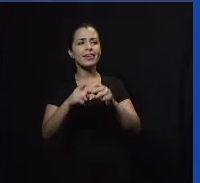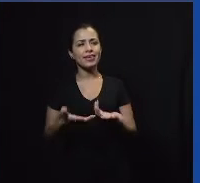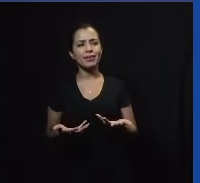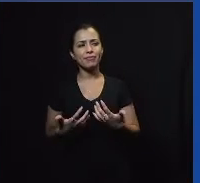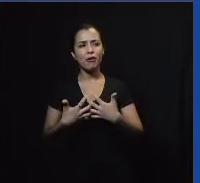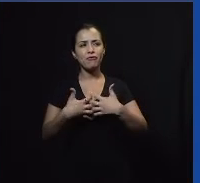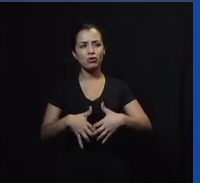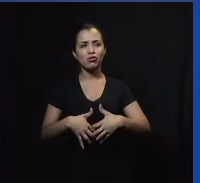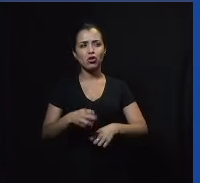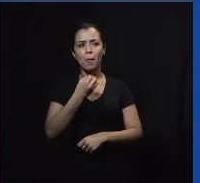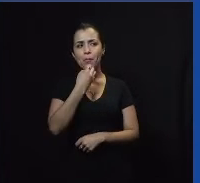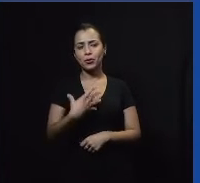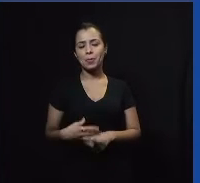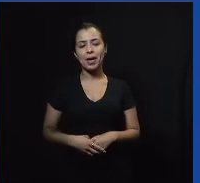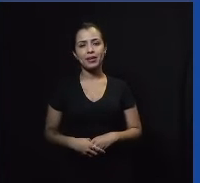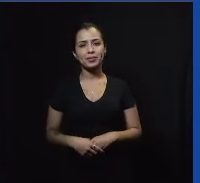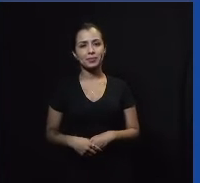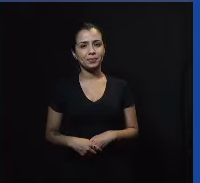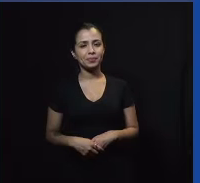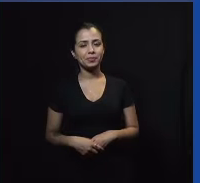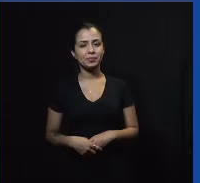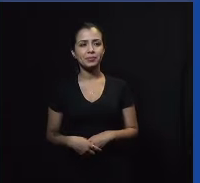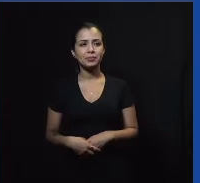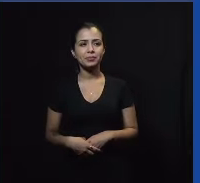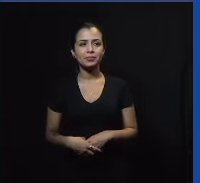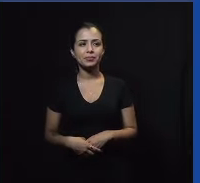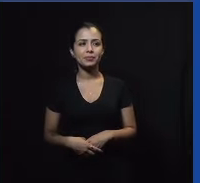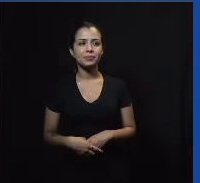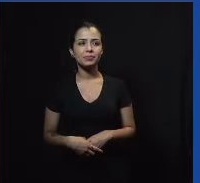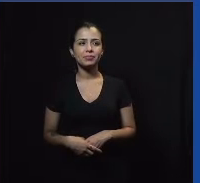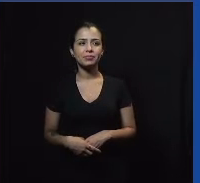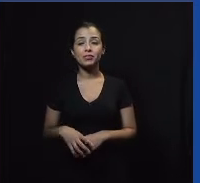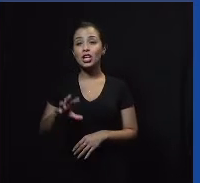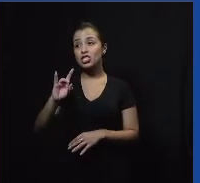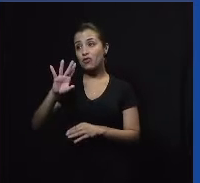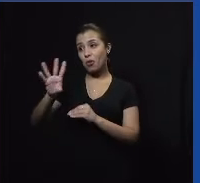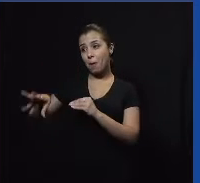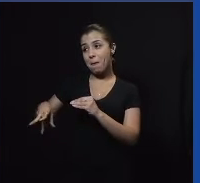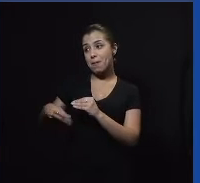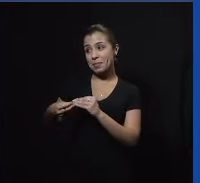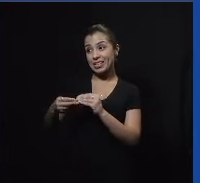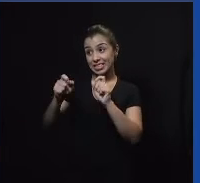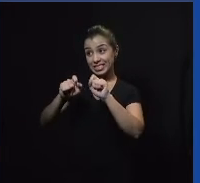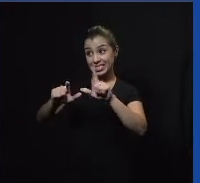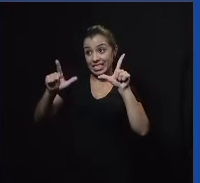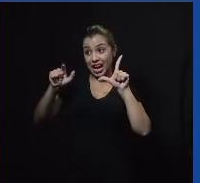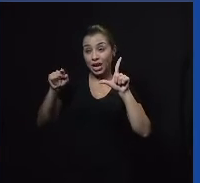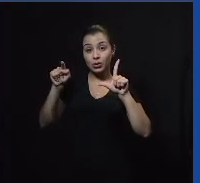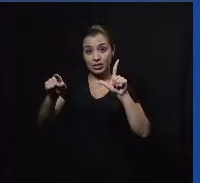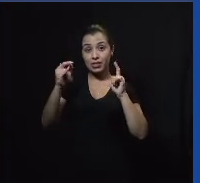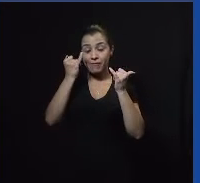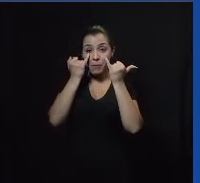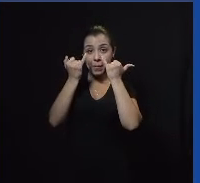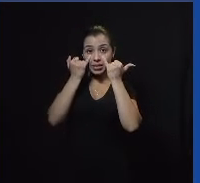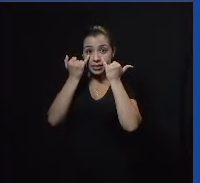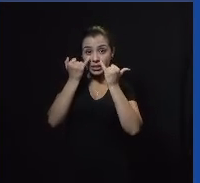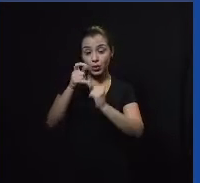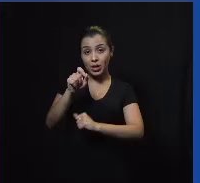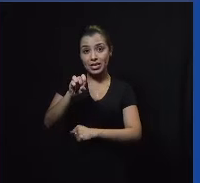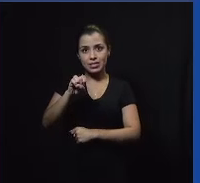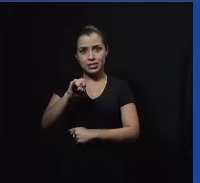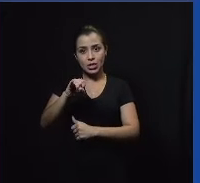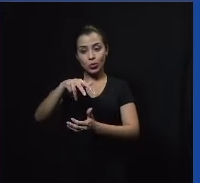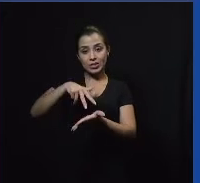bem. Vou complementar só destacando, acho que esse ponto, né, de que se a gente consegue ressignificar